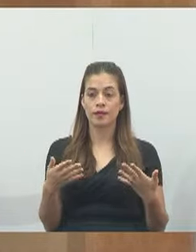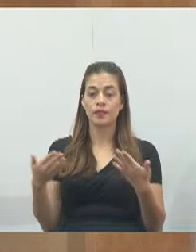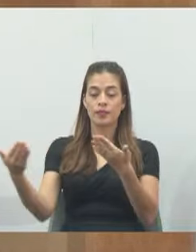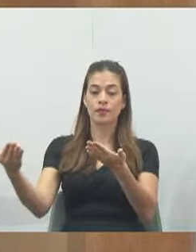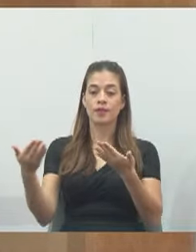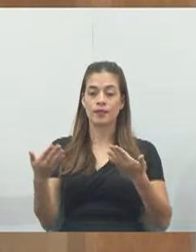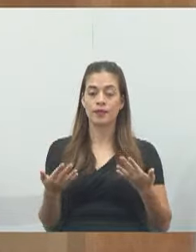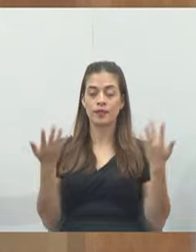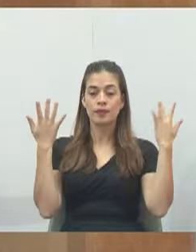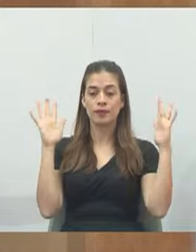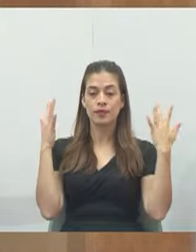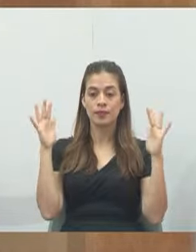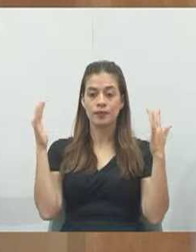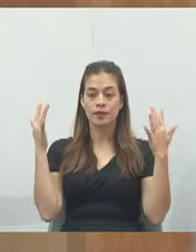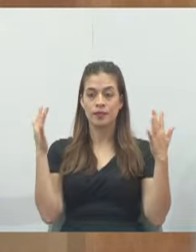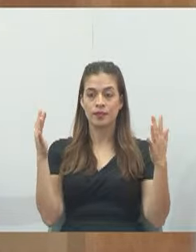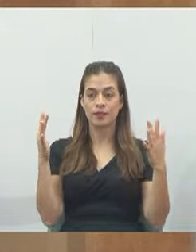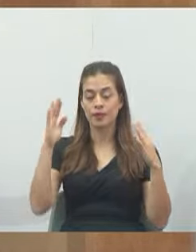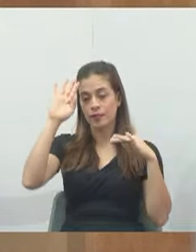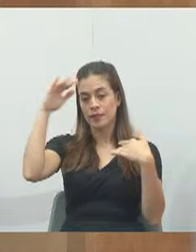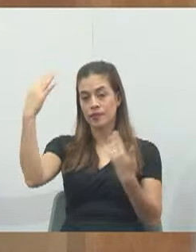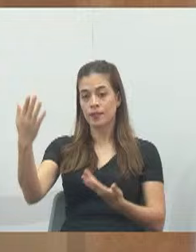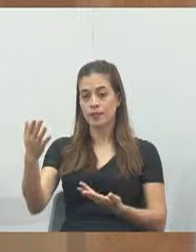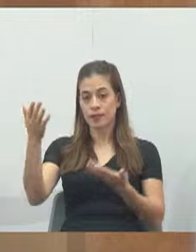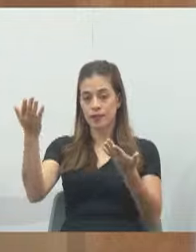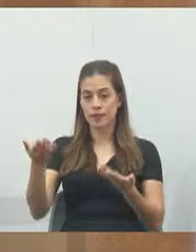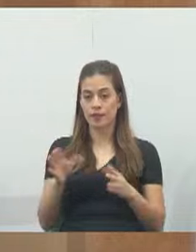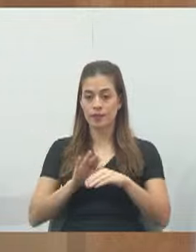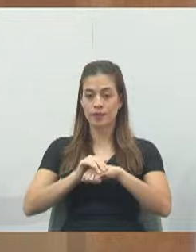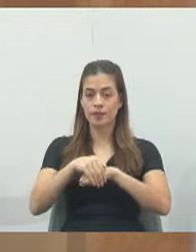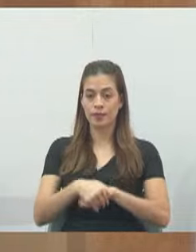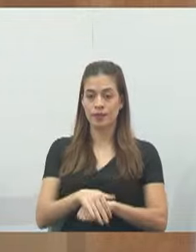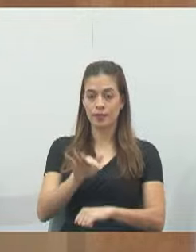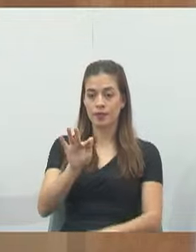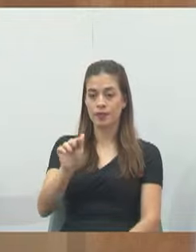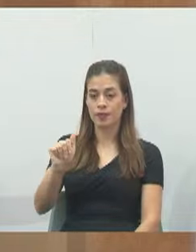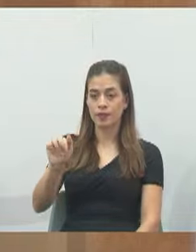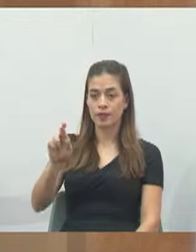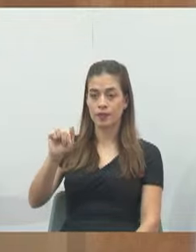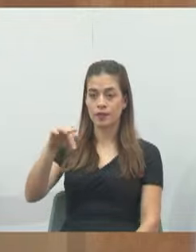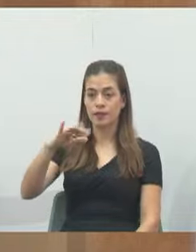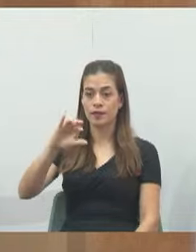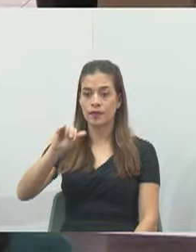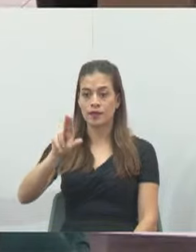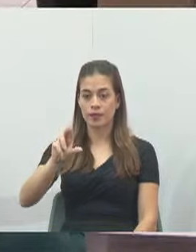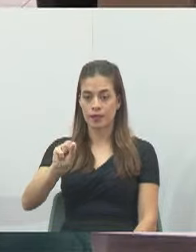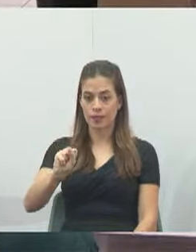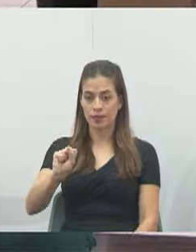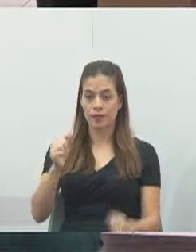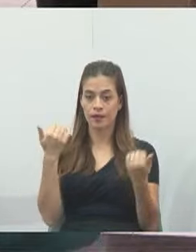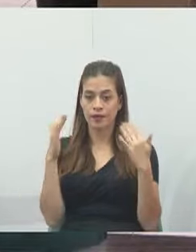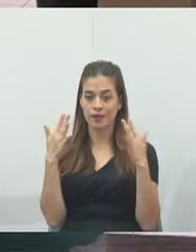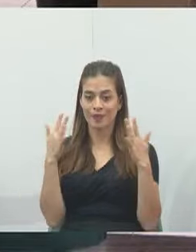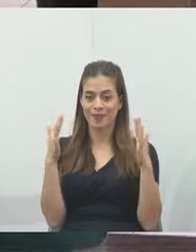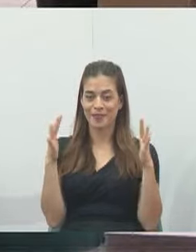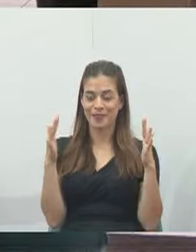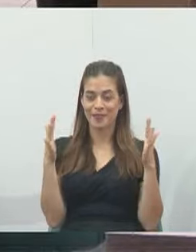receber com uma calorosa salva de palmas o homenageado desta noite, senhor Fabrício Tremocoude Stipp.